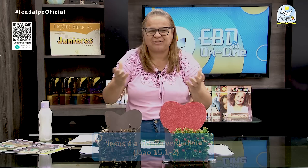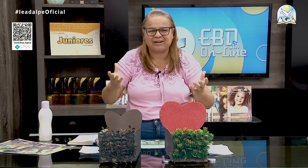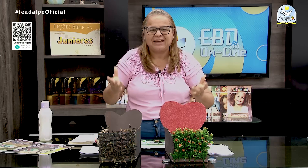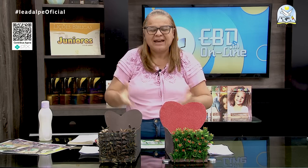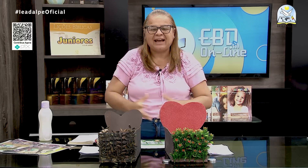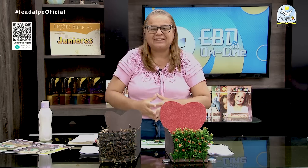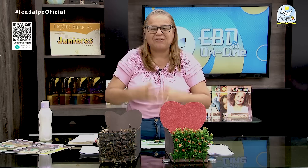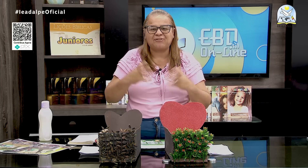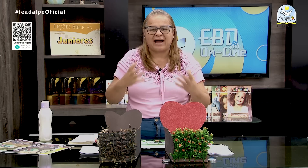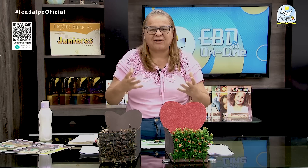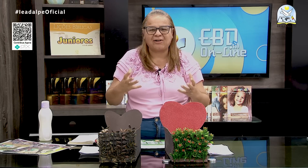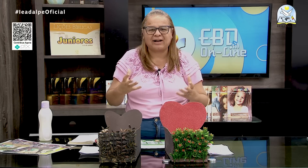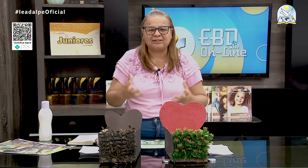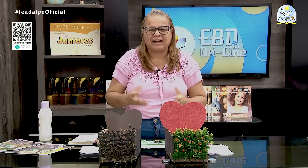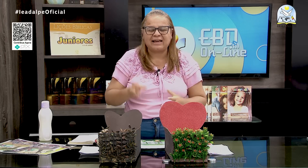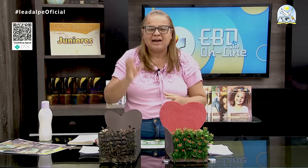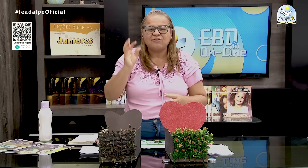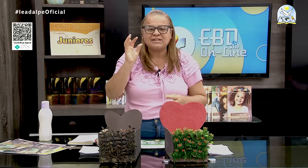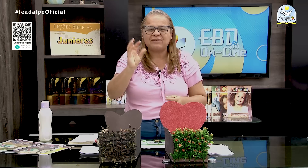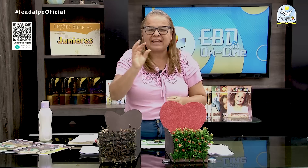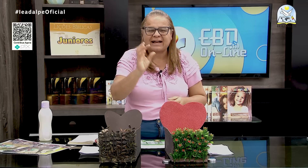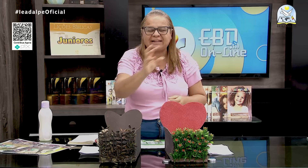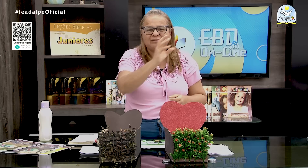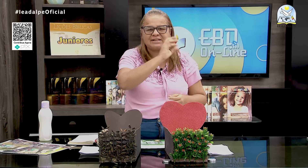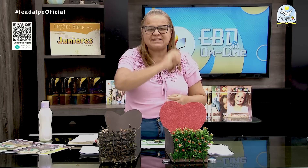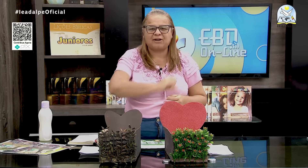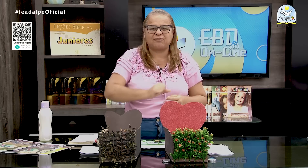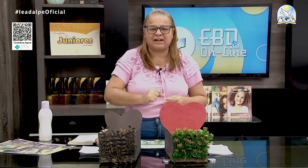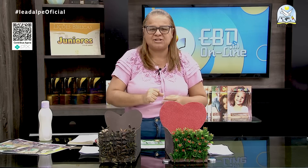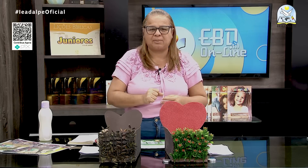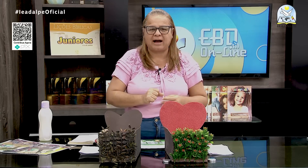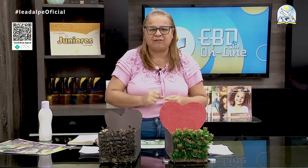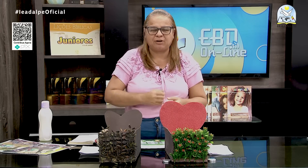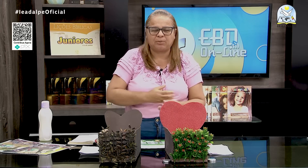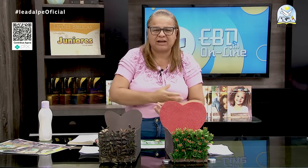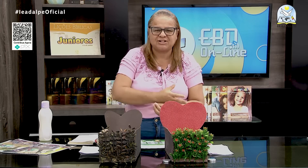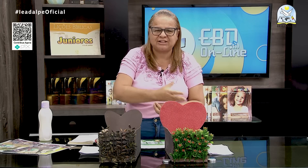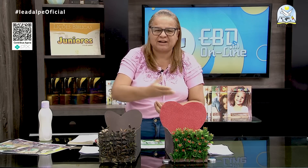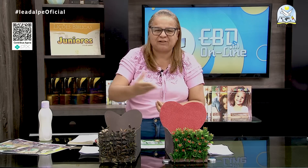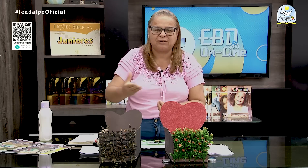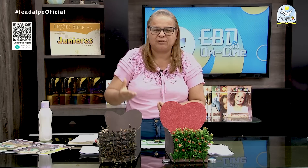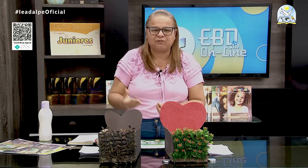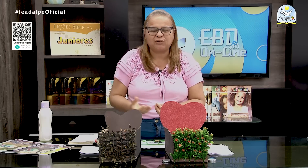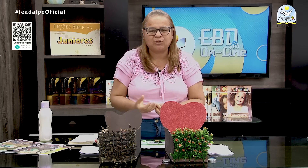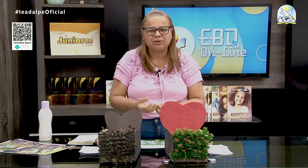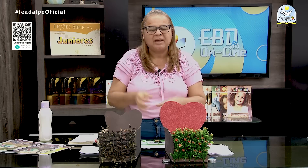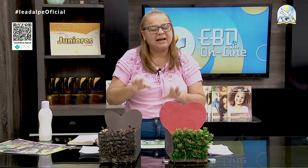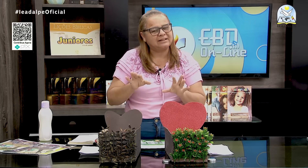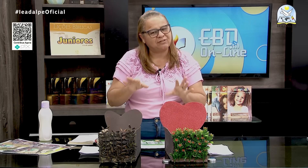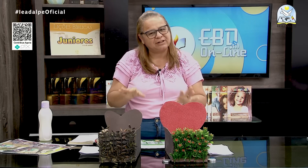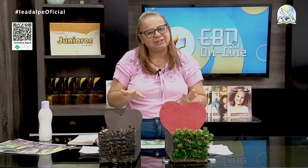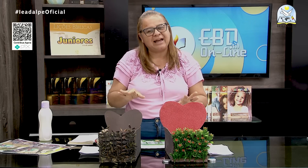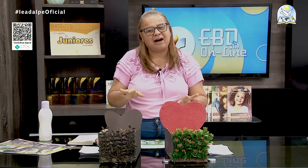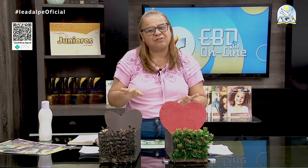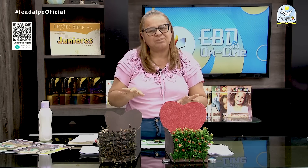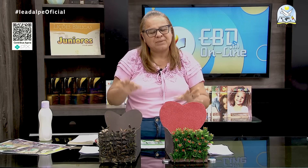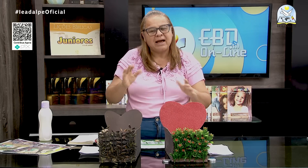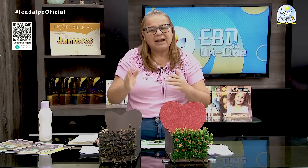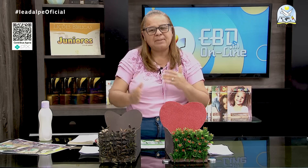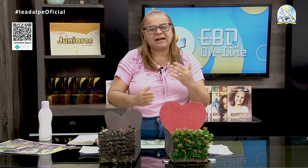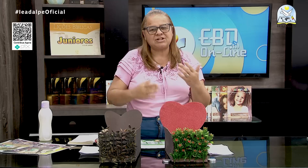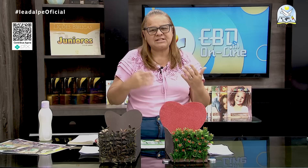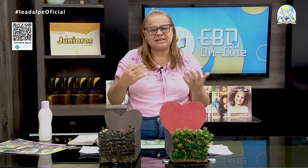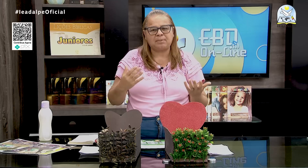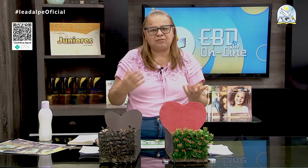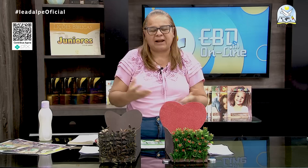né árvore Então vai colocando aí você vê que cada versículo fala sobre a árvore porque a gente tá falando de fruto e tá falando de árvore